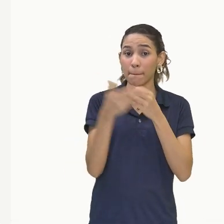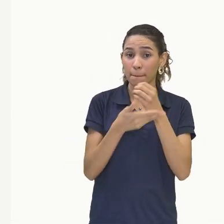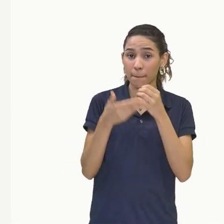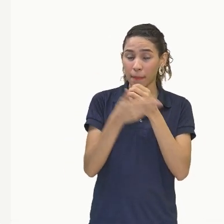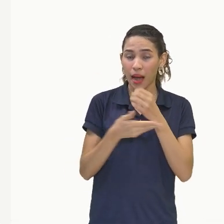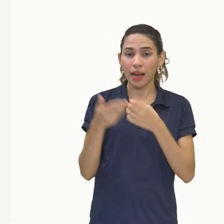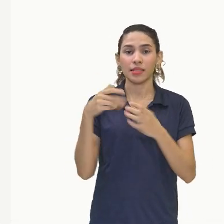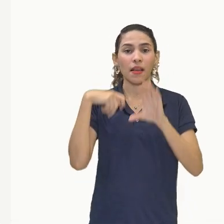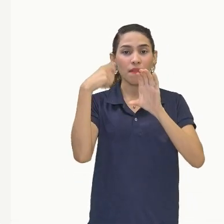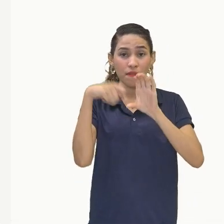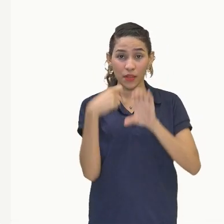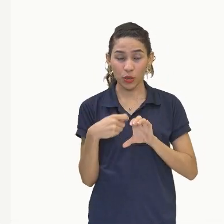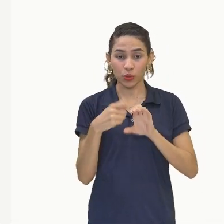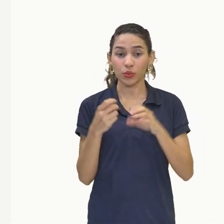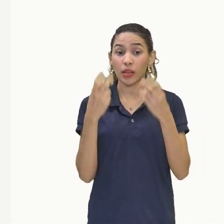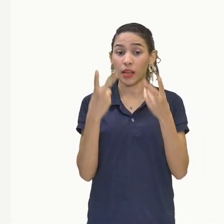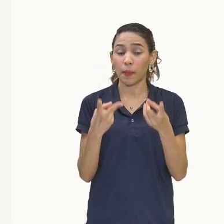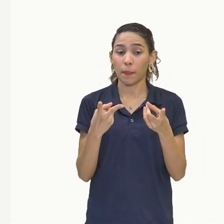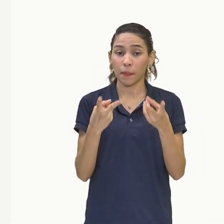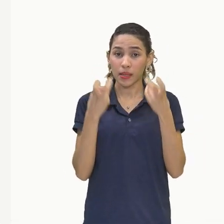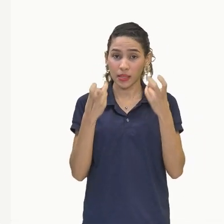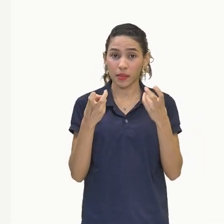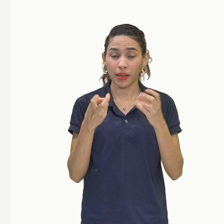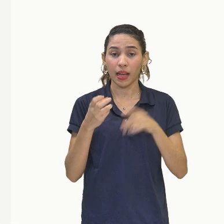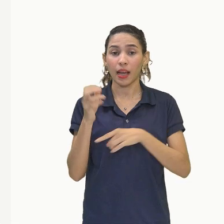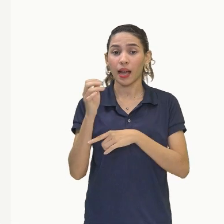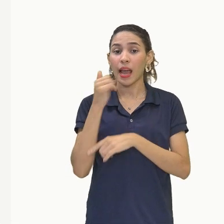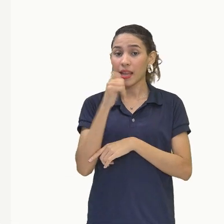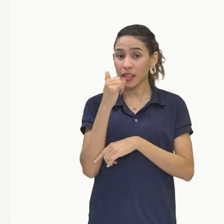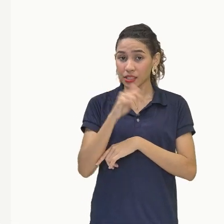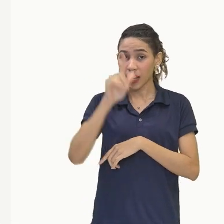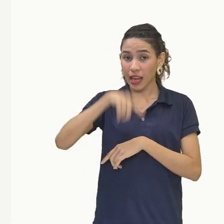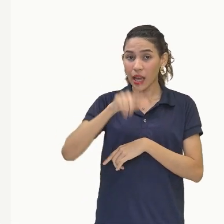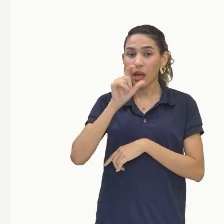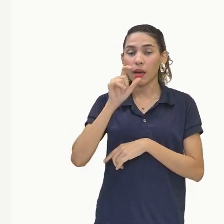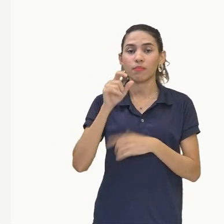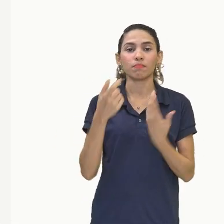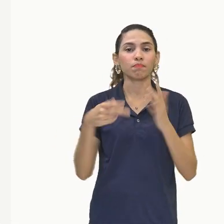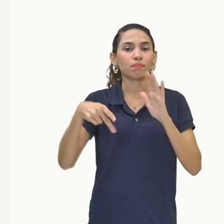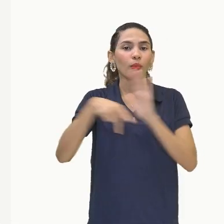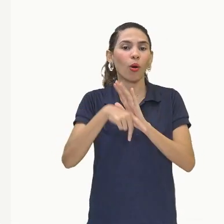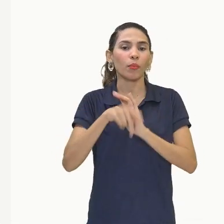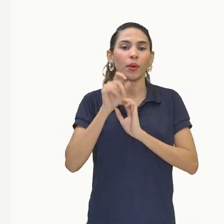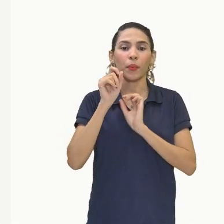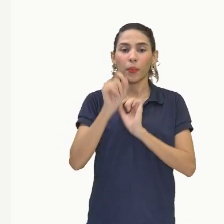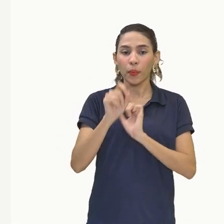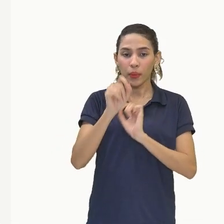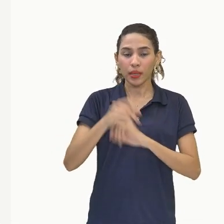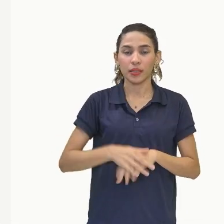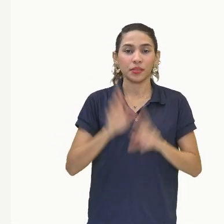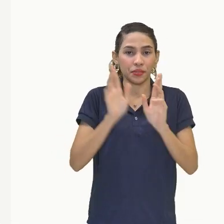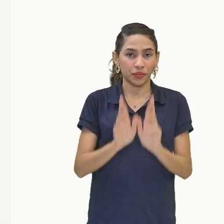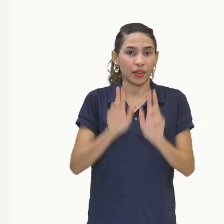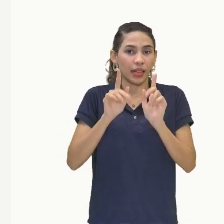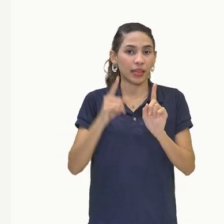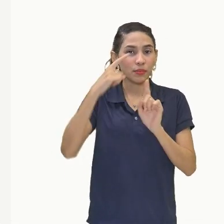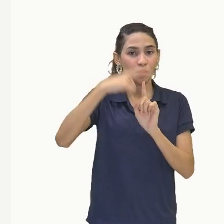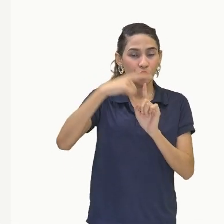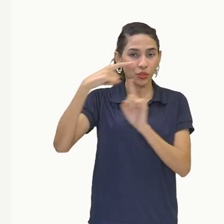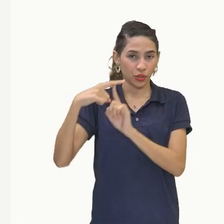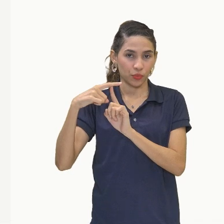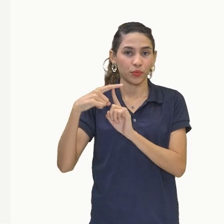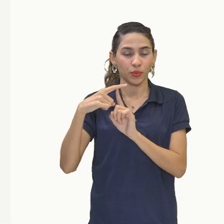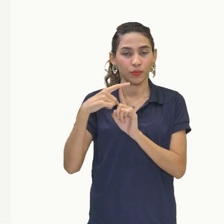assistimos, observem aí que a energia é obtida por meio de diferentes